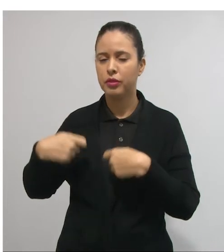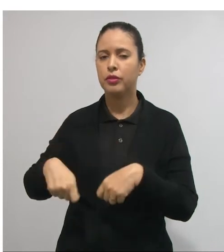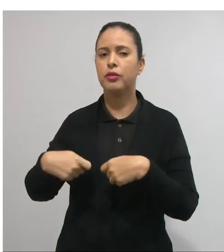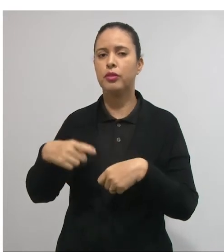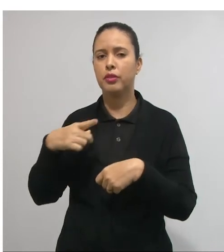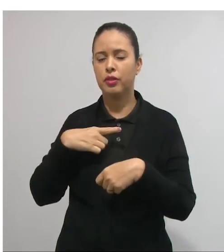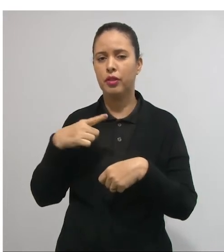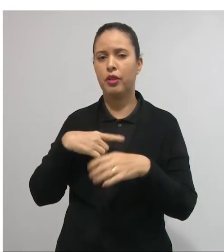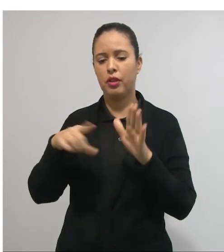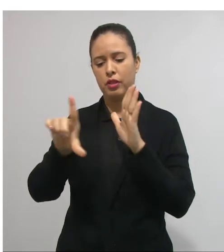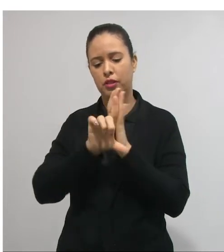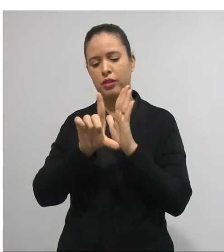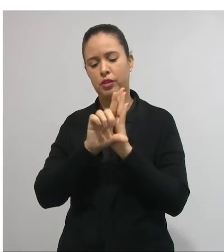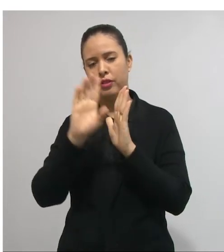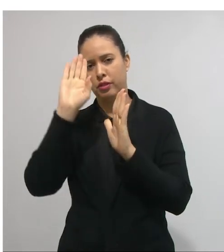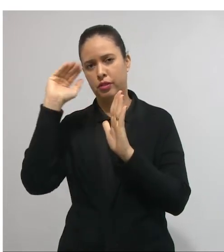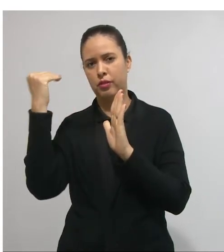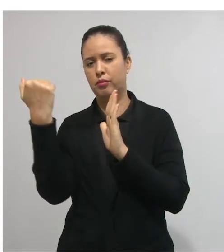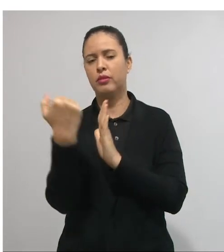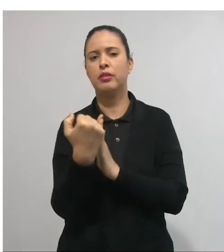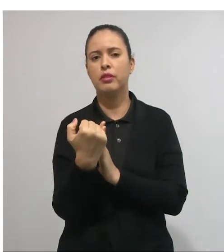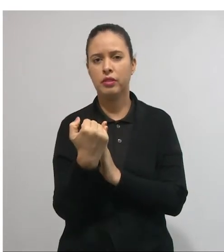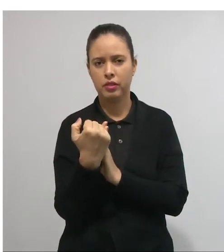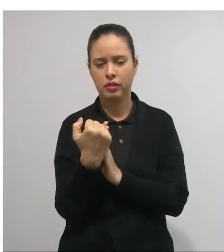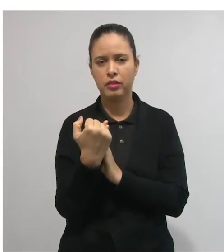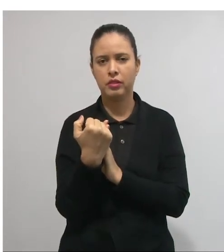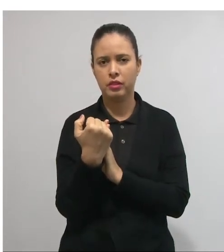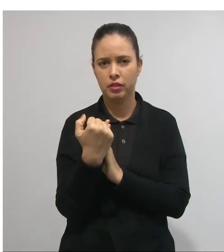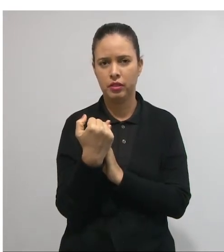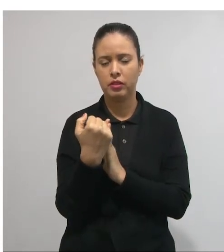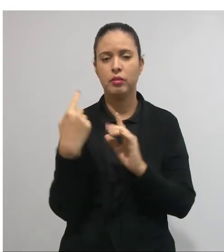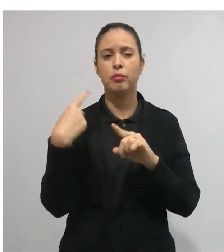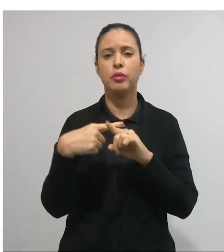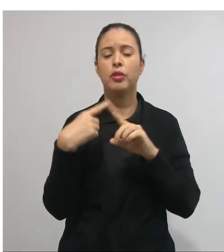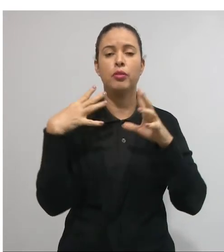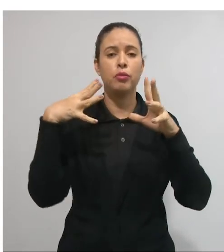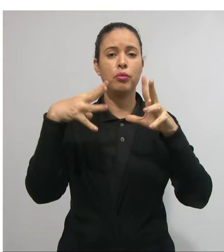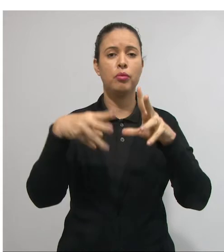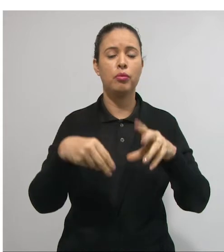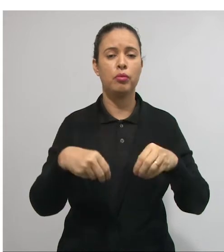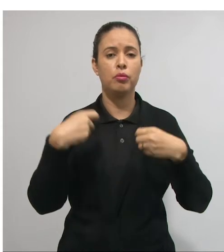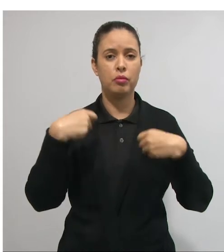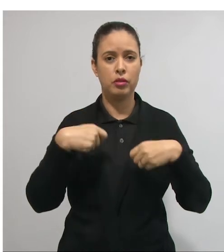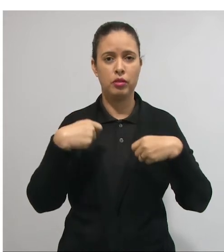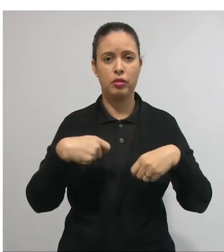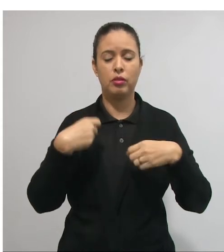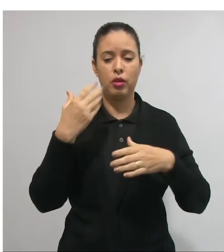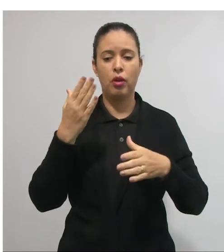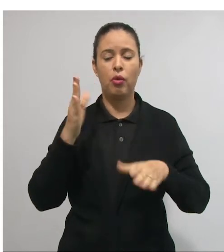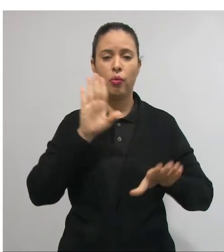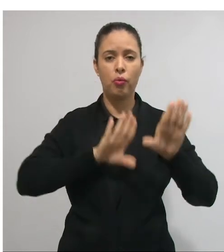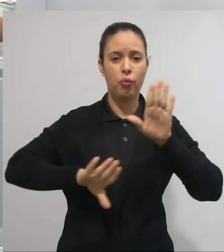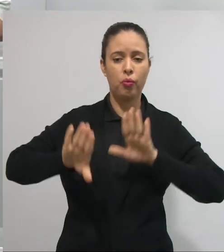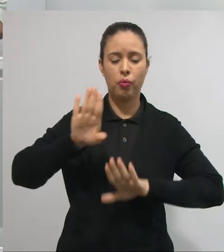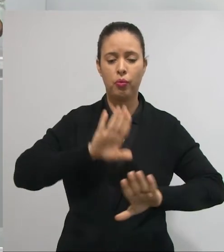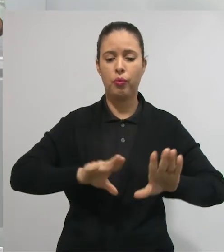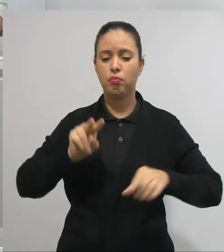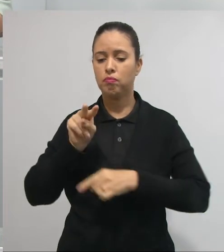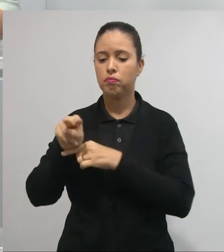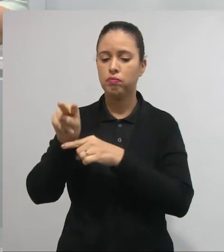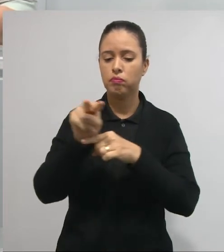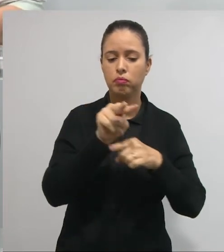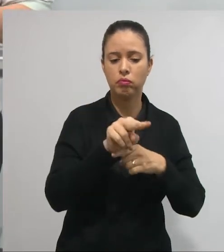mesmas penalidades previstas em lei, pois devem zelar pela coisa pública, né? Então, é isso que a gente